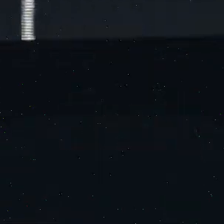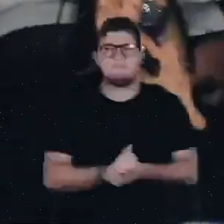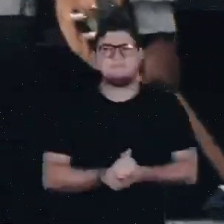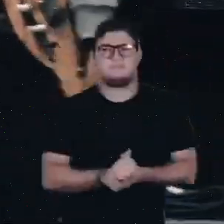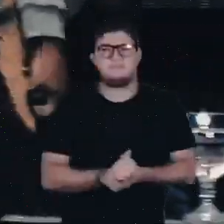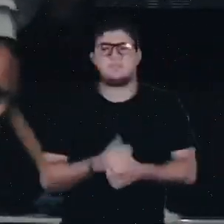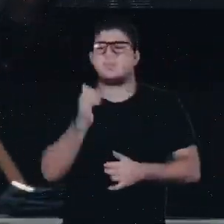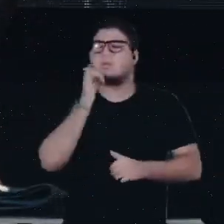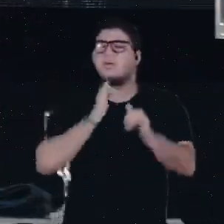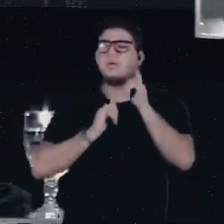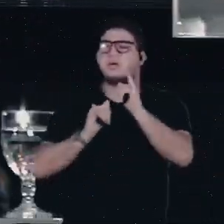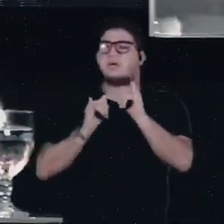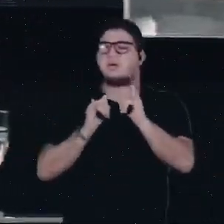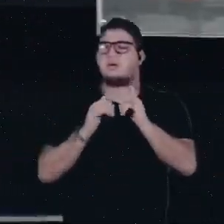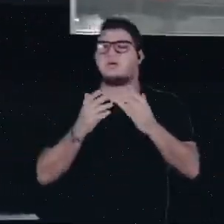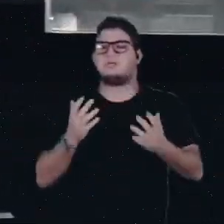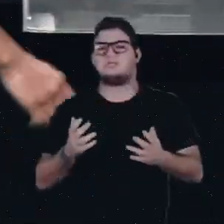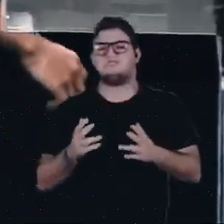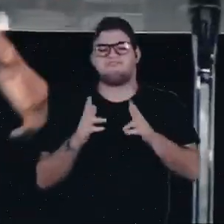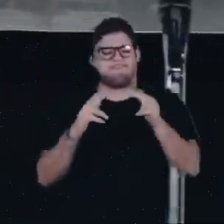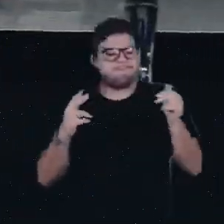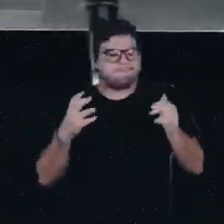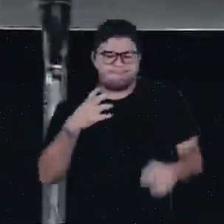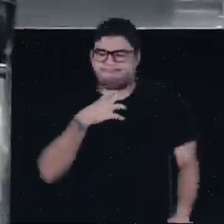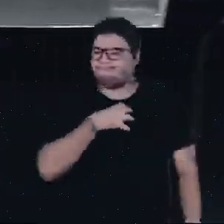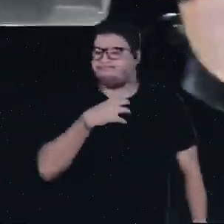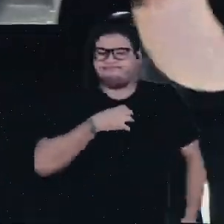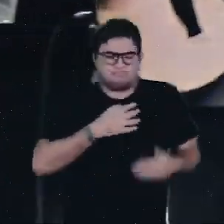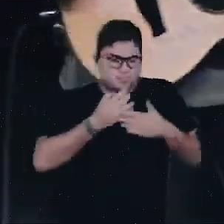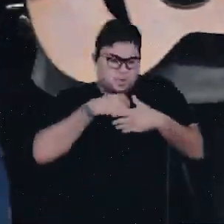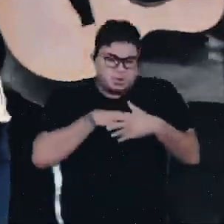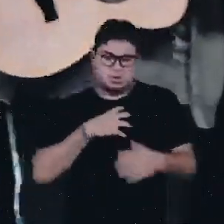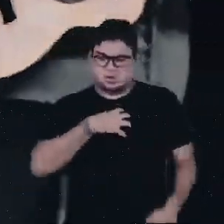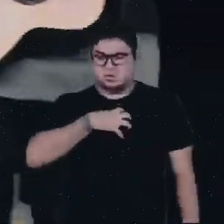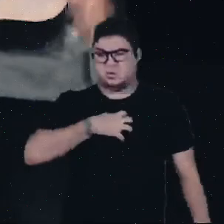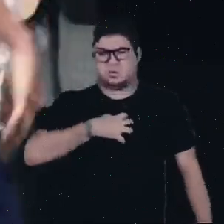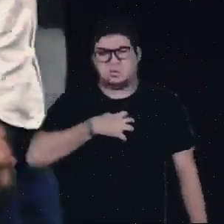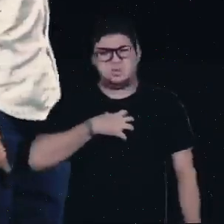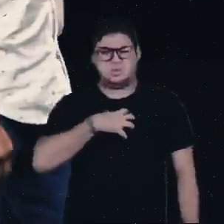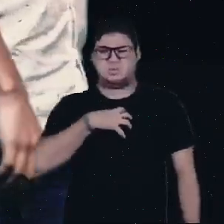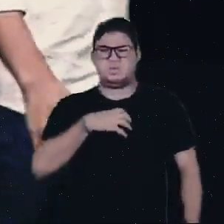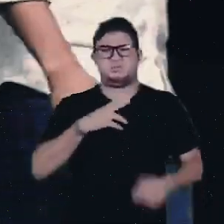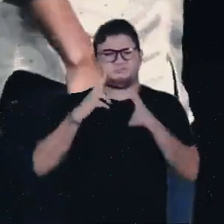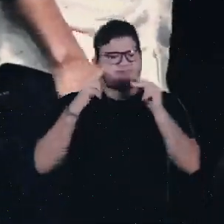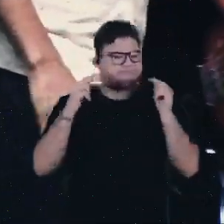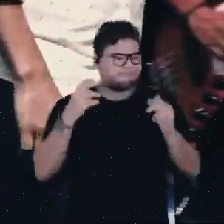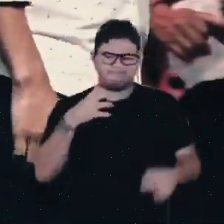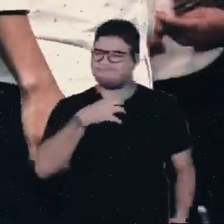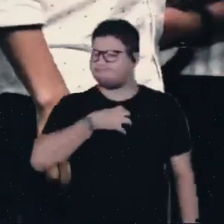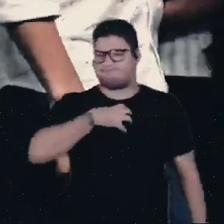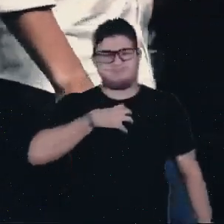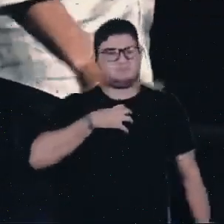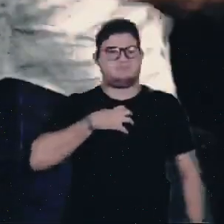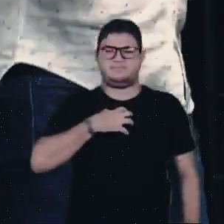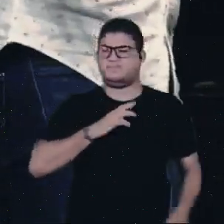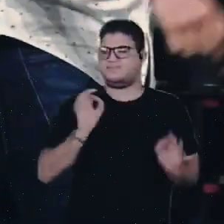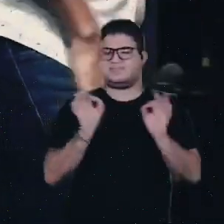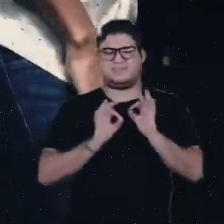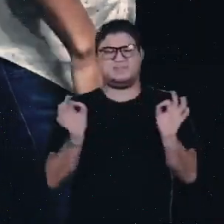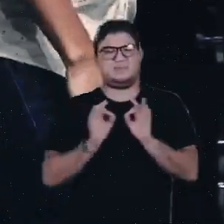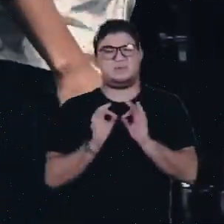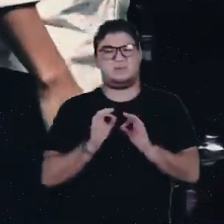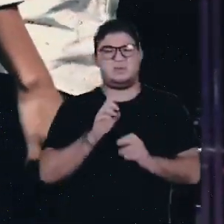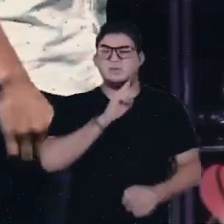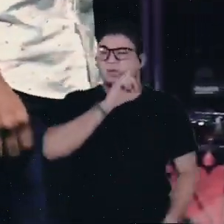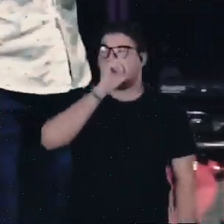Mas deixa eu te dizer uma coisa: nunca guardei mágoa, nunca tive ressentimento. Um